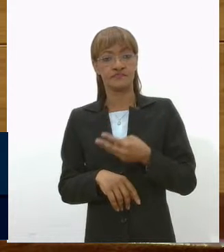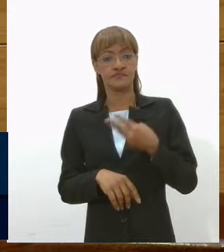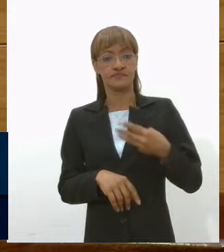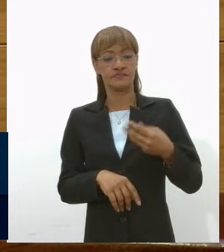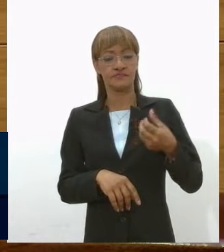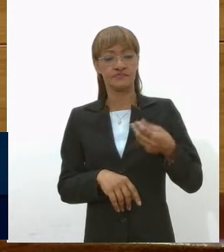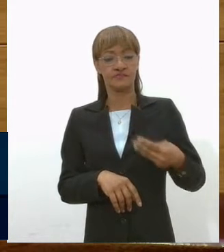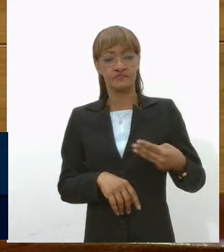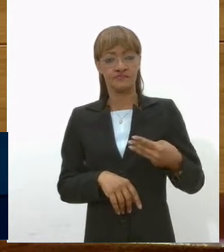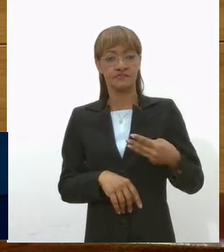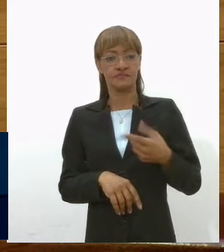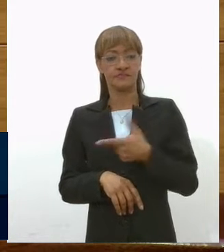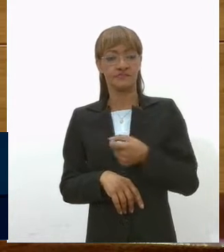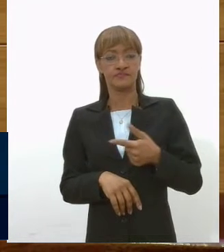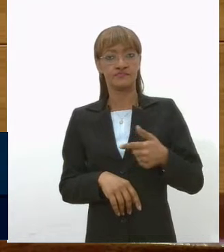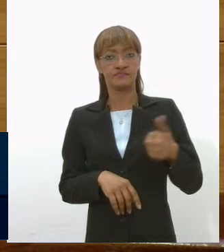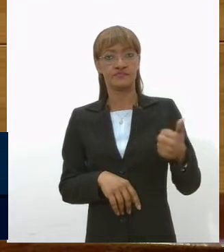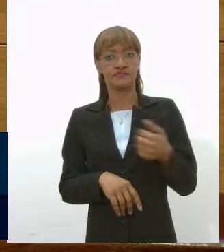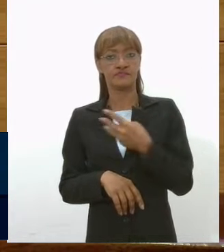333/2021,